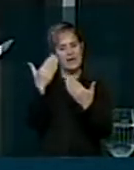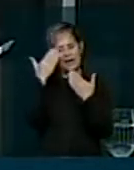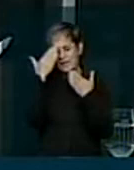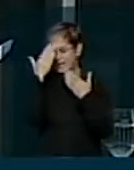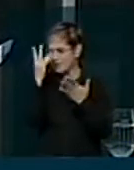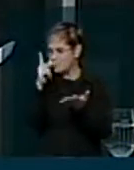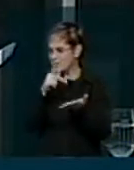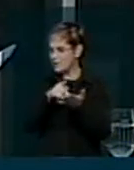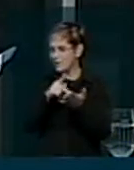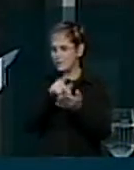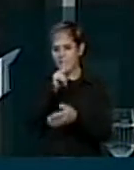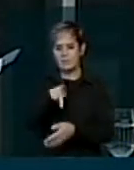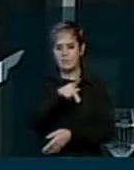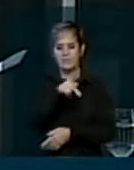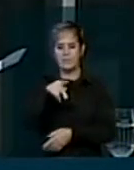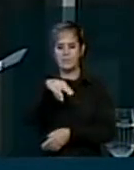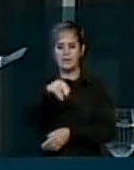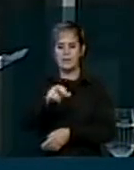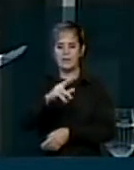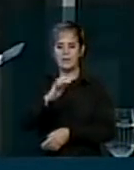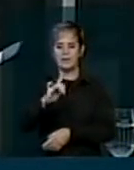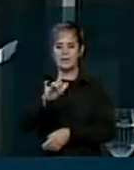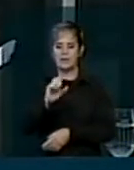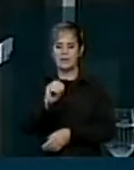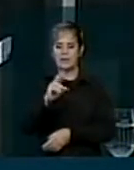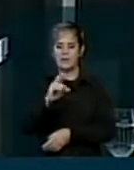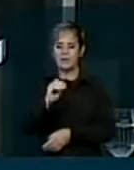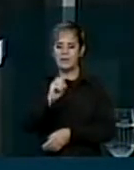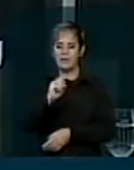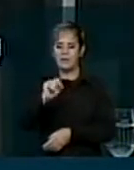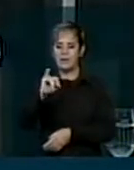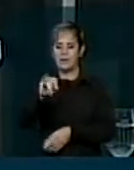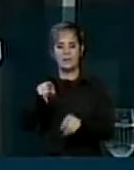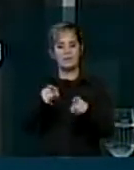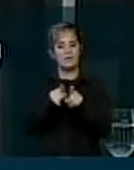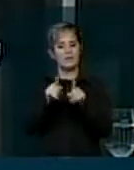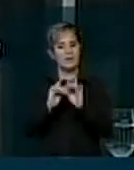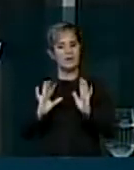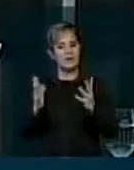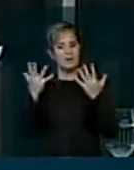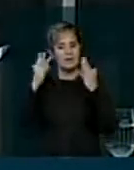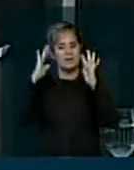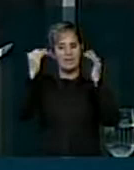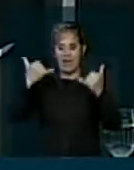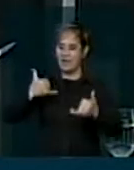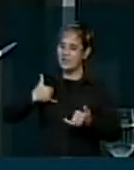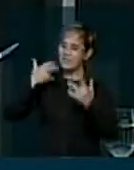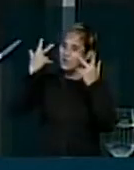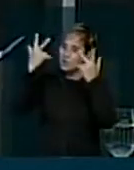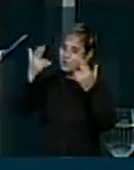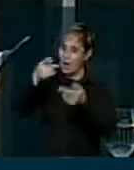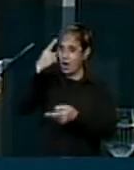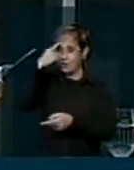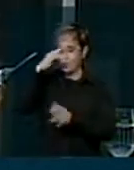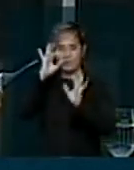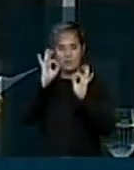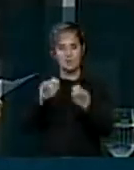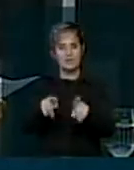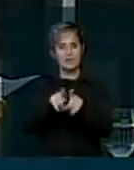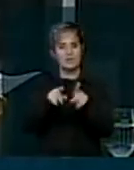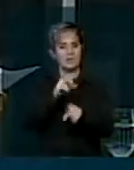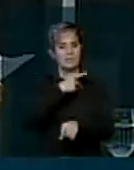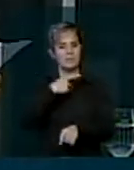gratidão ao padre Marcelo Rossi, que também celebra o aniversário na mesma data, ao pastor